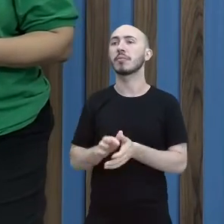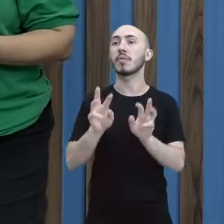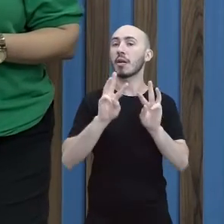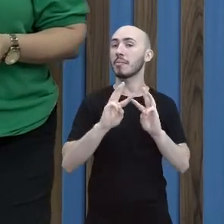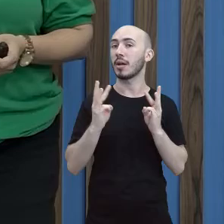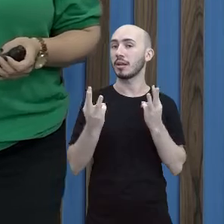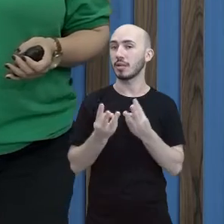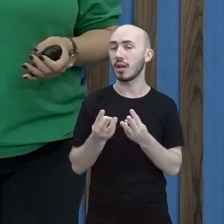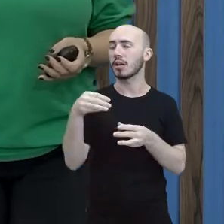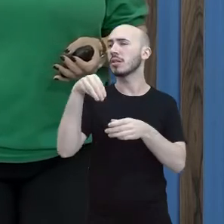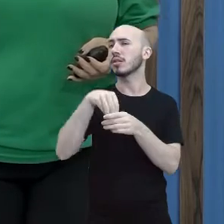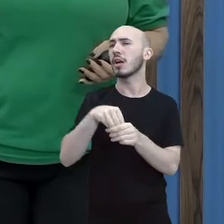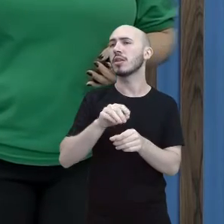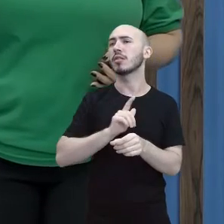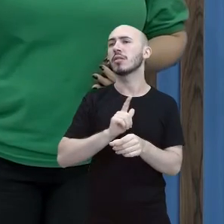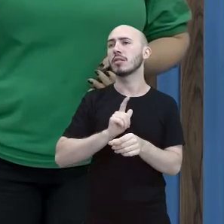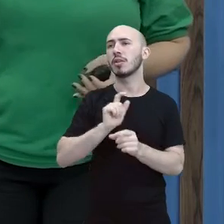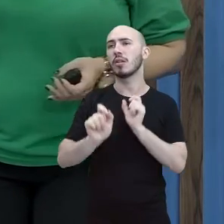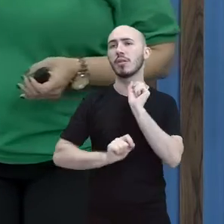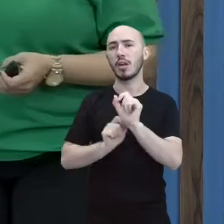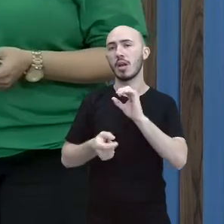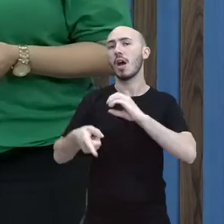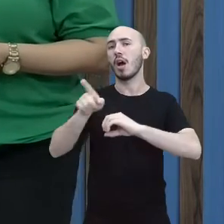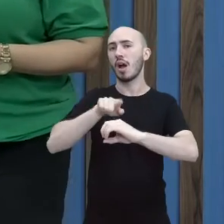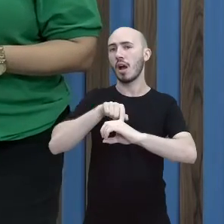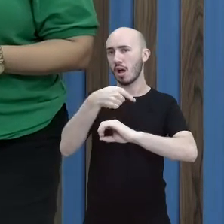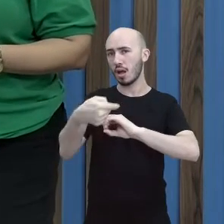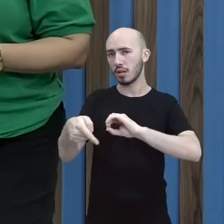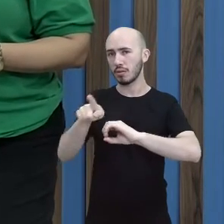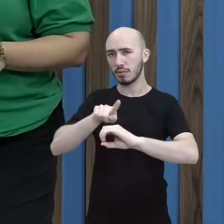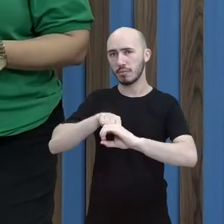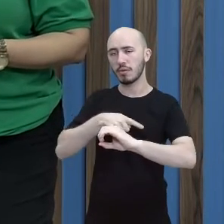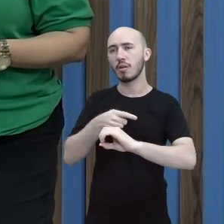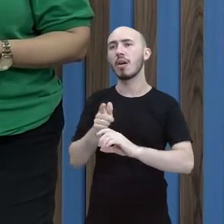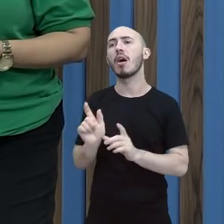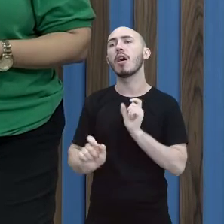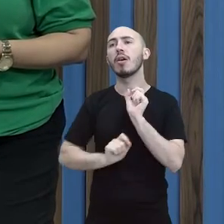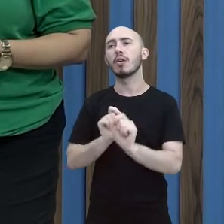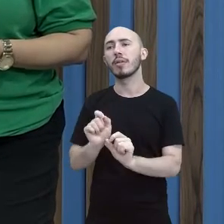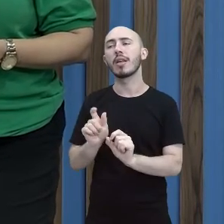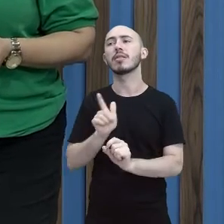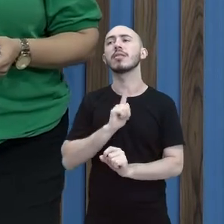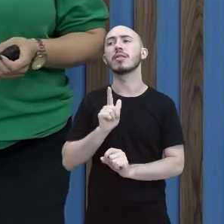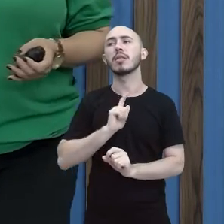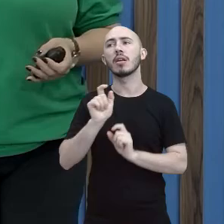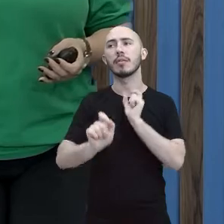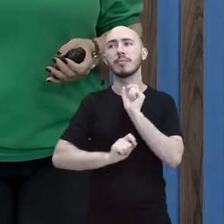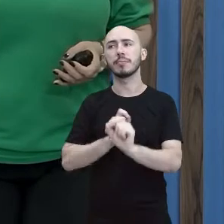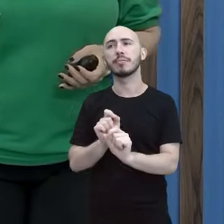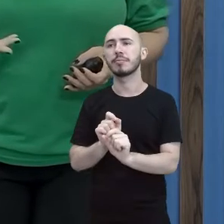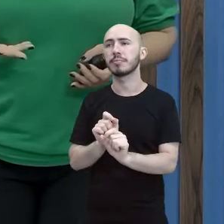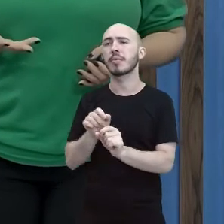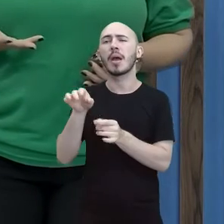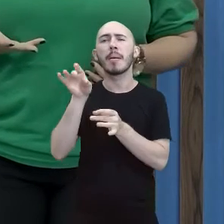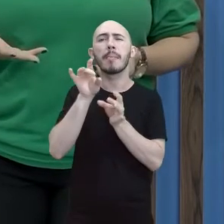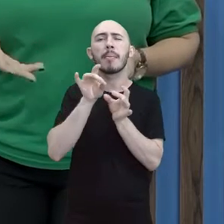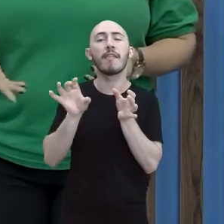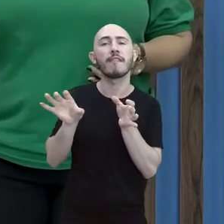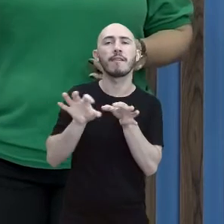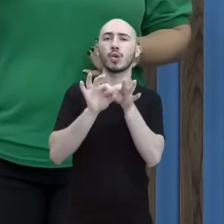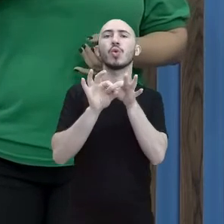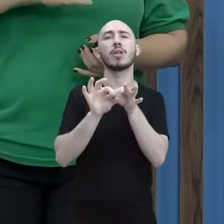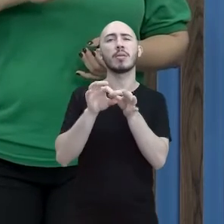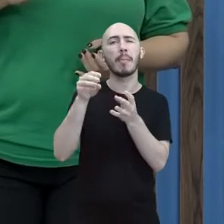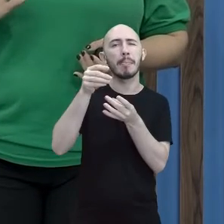elas eram compostas de átomos, tá? E que esses átomos apresentavam-se como partículas